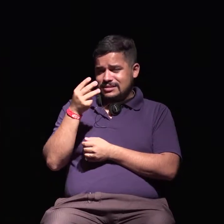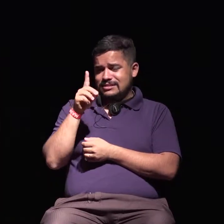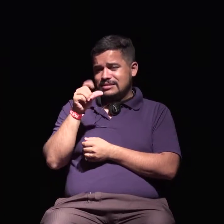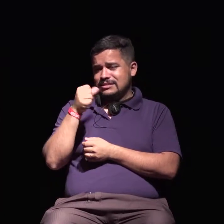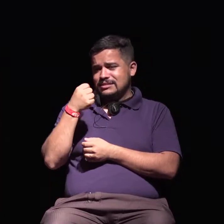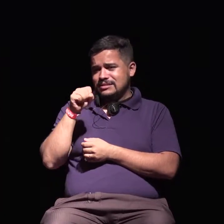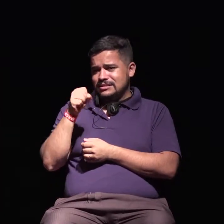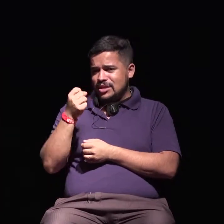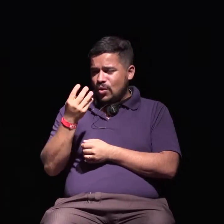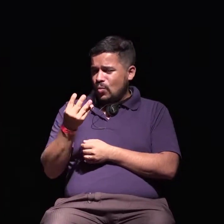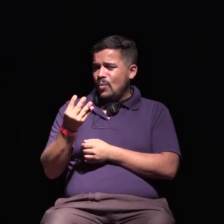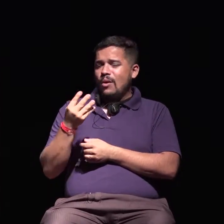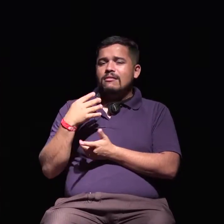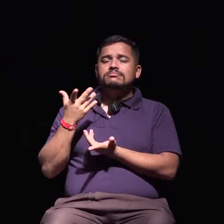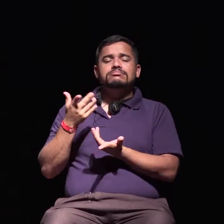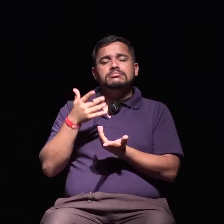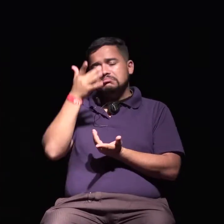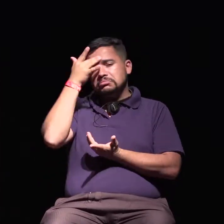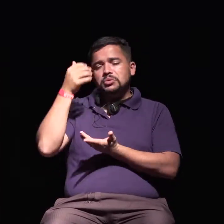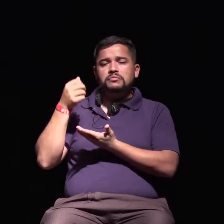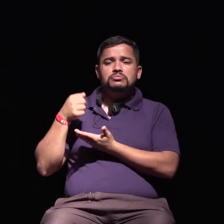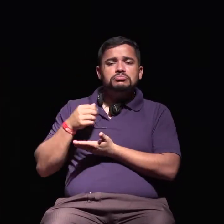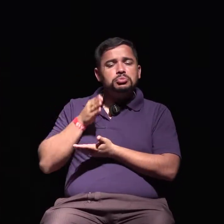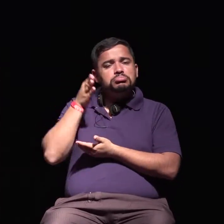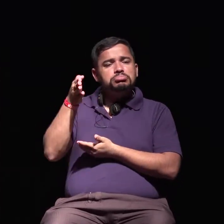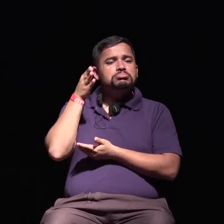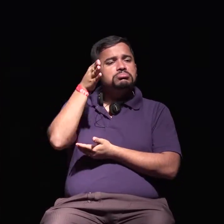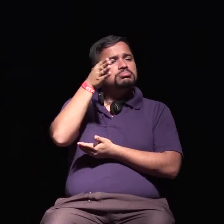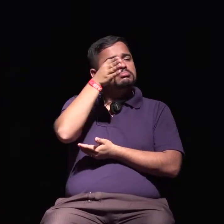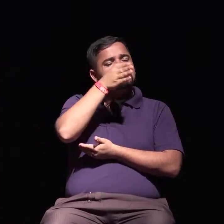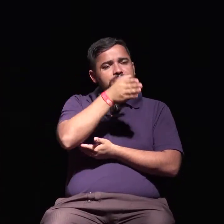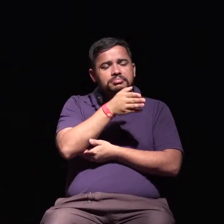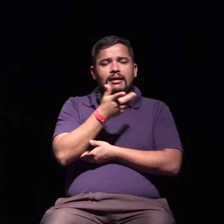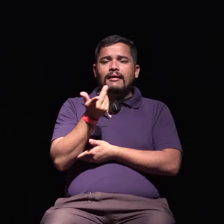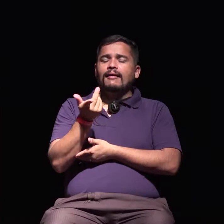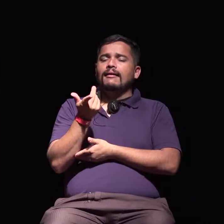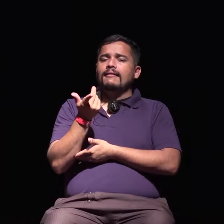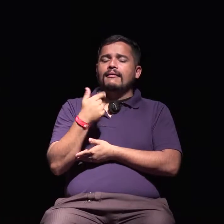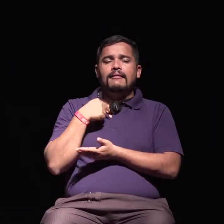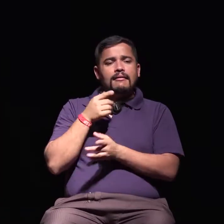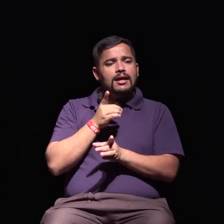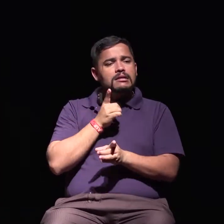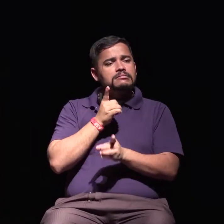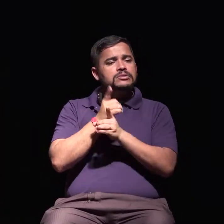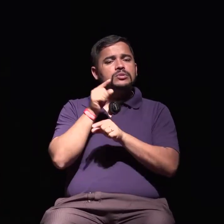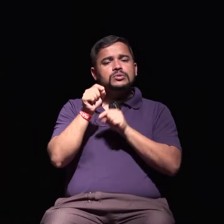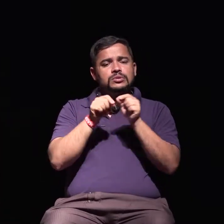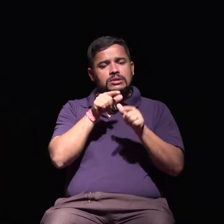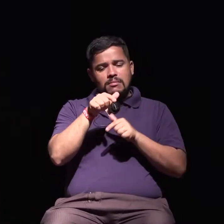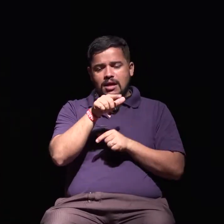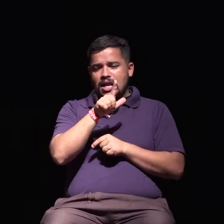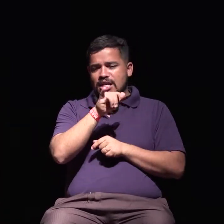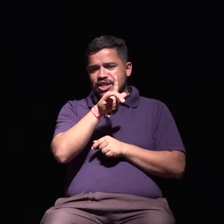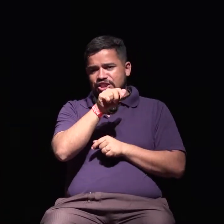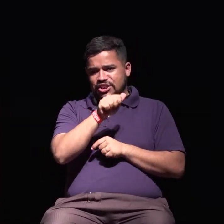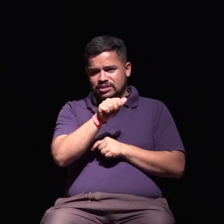84, quando eu fui levada a algumas exposições e galerias, e foi nessa altura que eu encontrei pela primeira vez o trabalho da Lygia